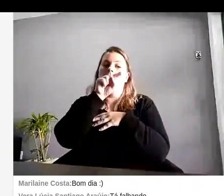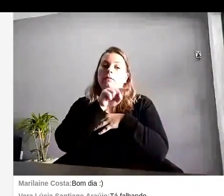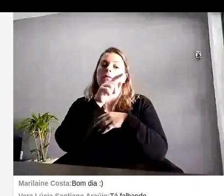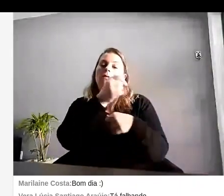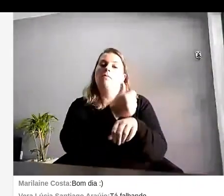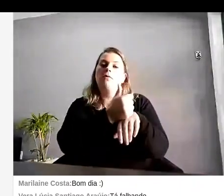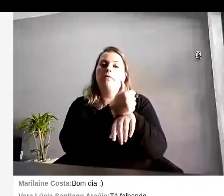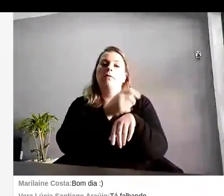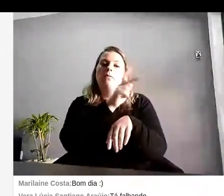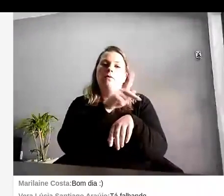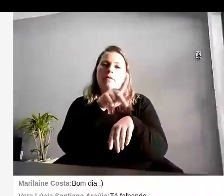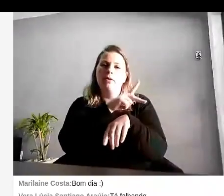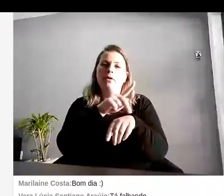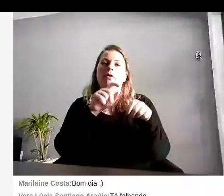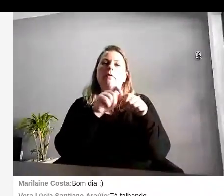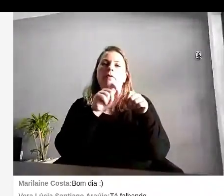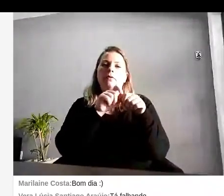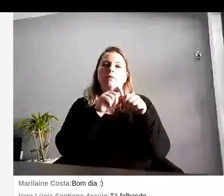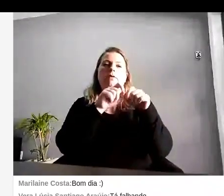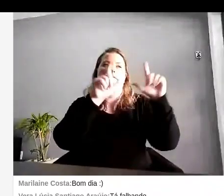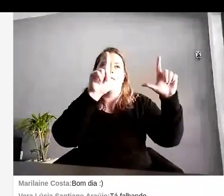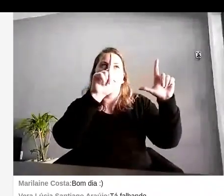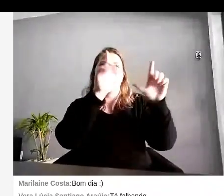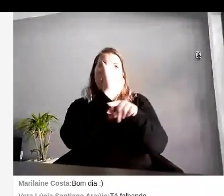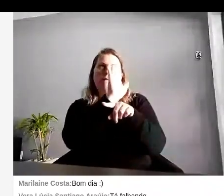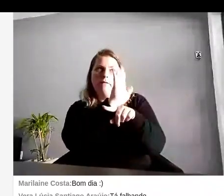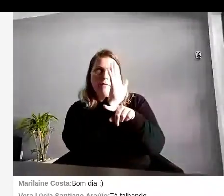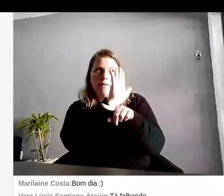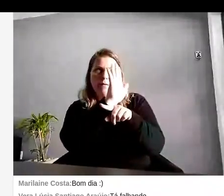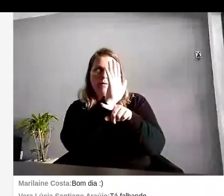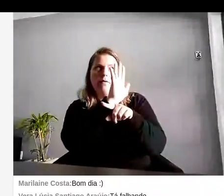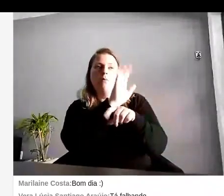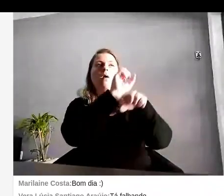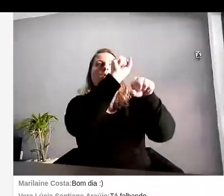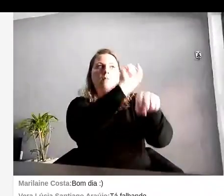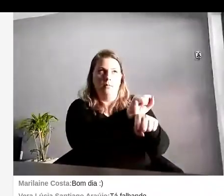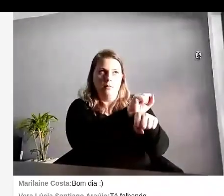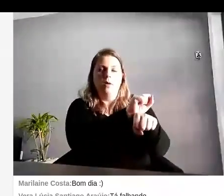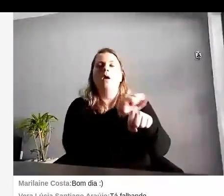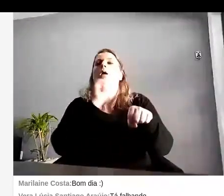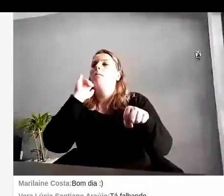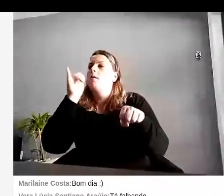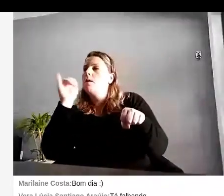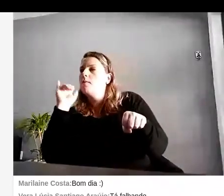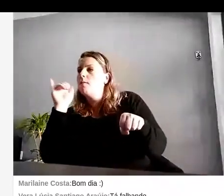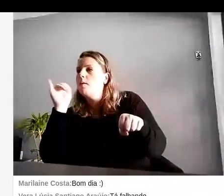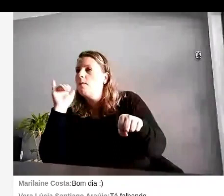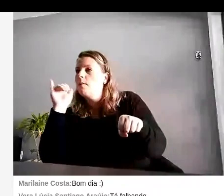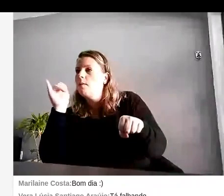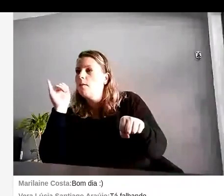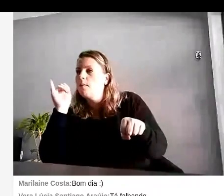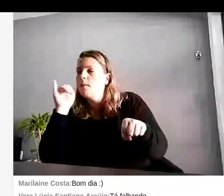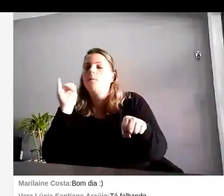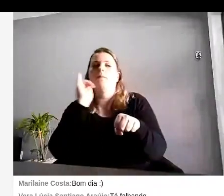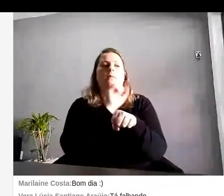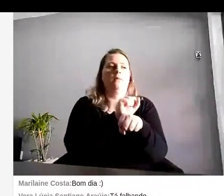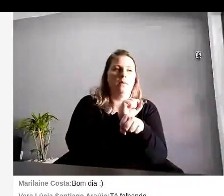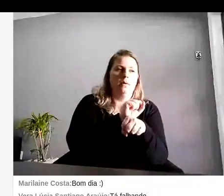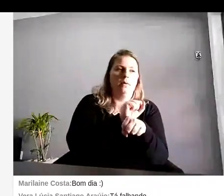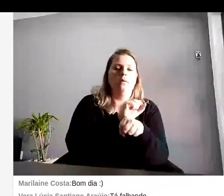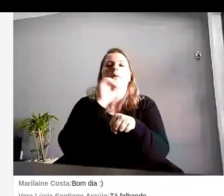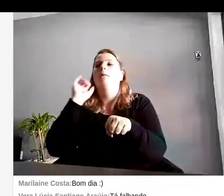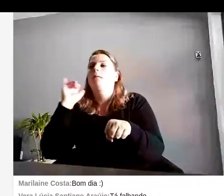debater com os espectadores, que não era exatamente uma consultoria, mas a